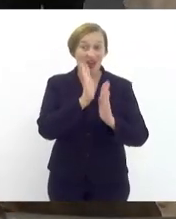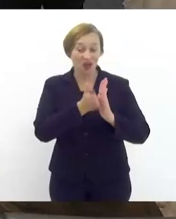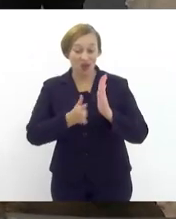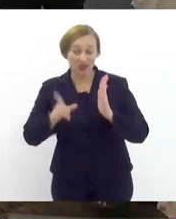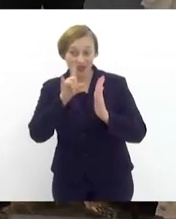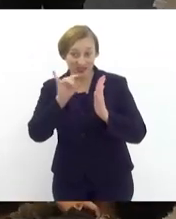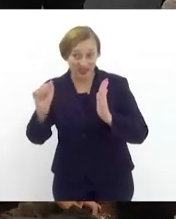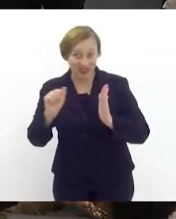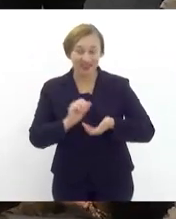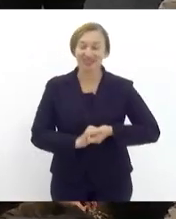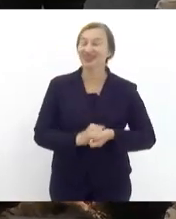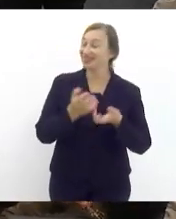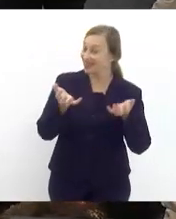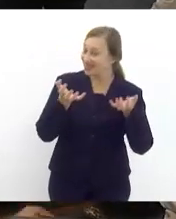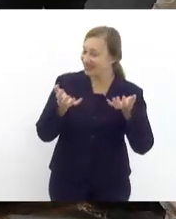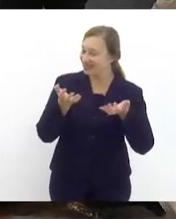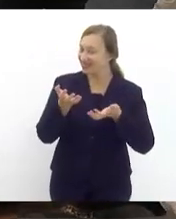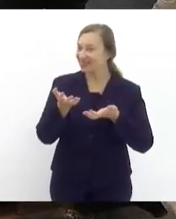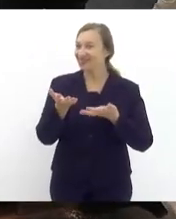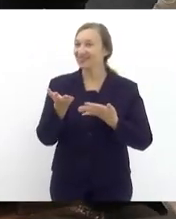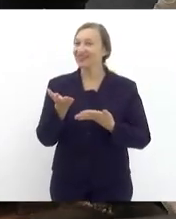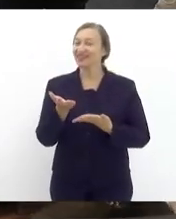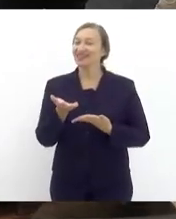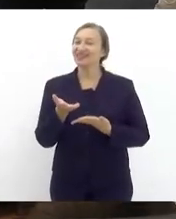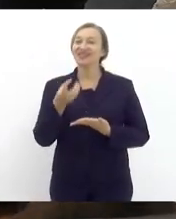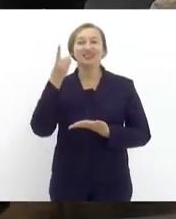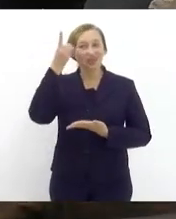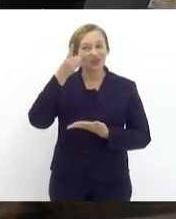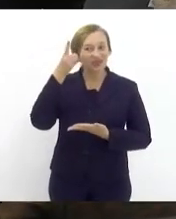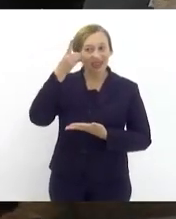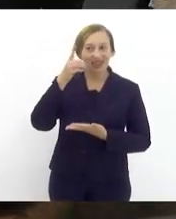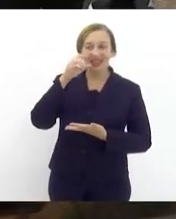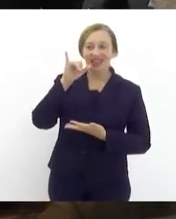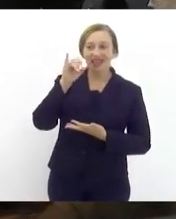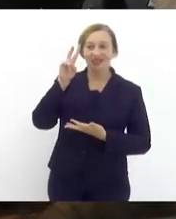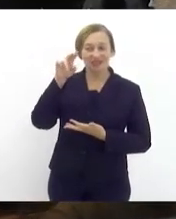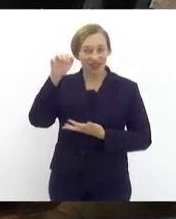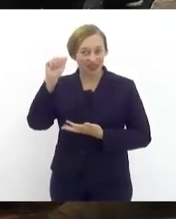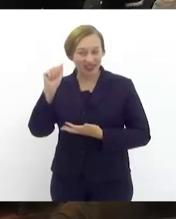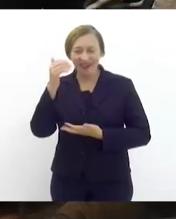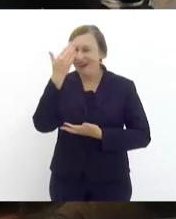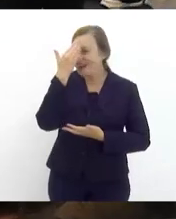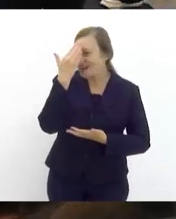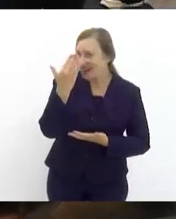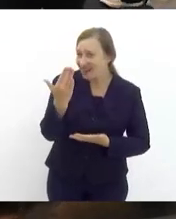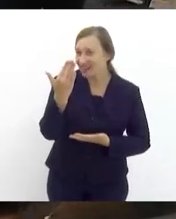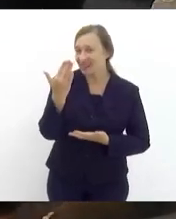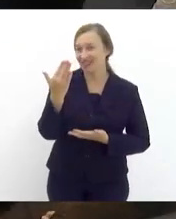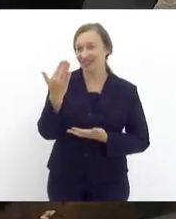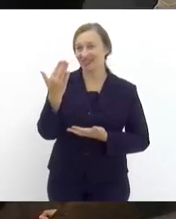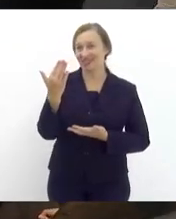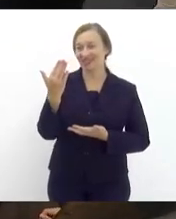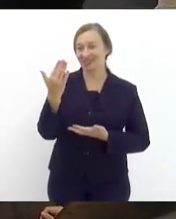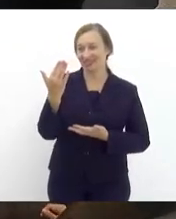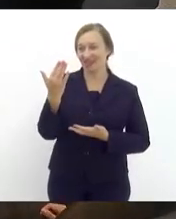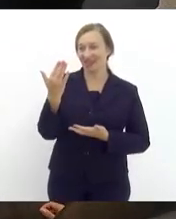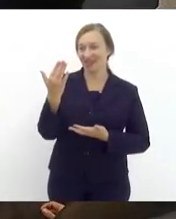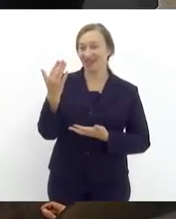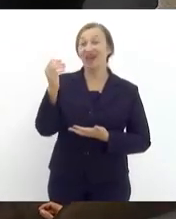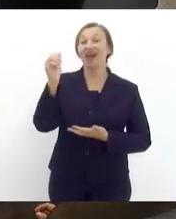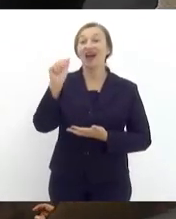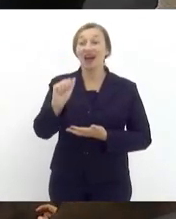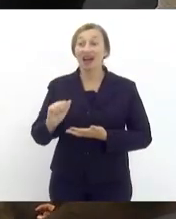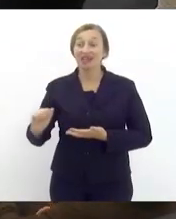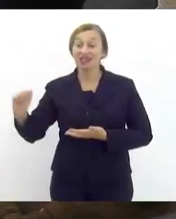dia eu queria de coração Deputado da Ivana agradecer a união Nacional das assembleias